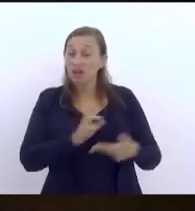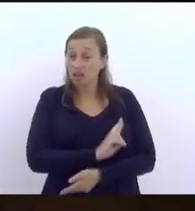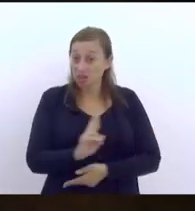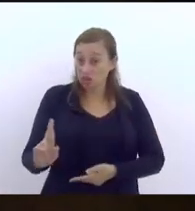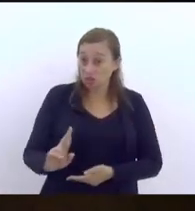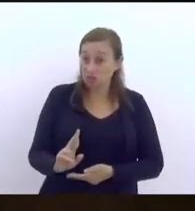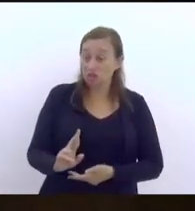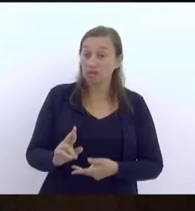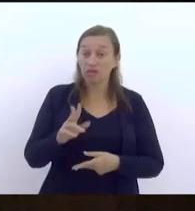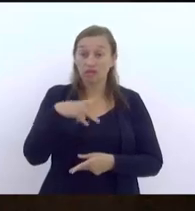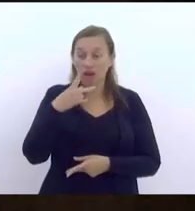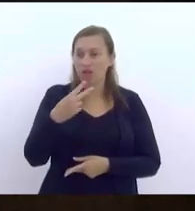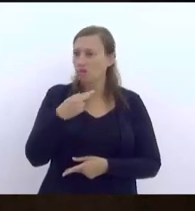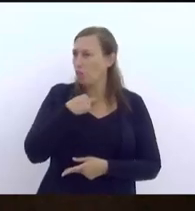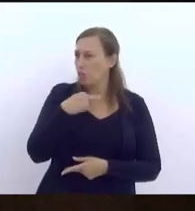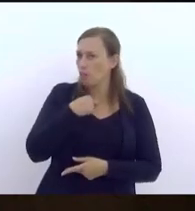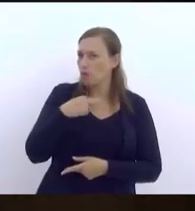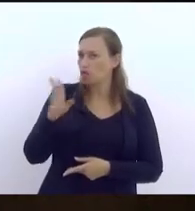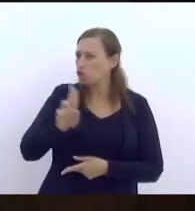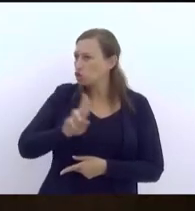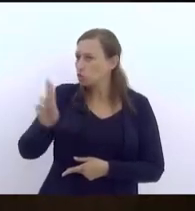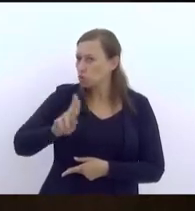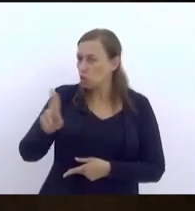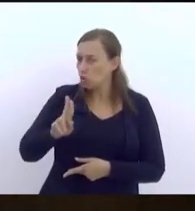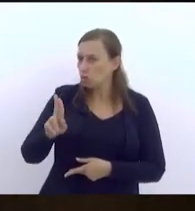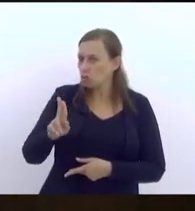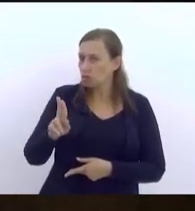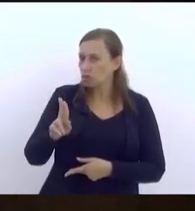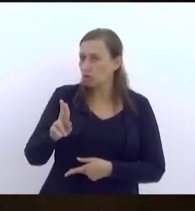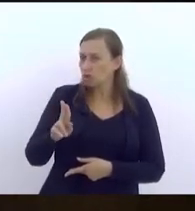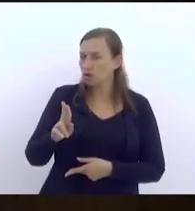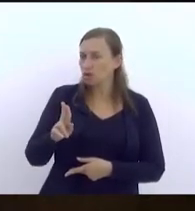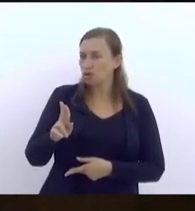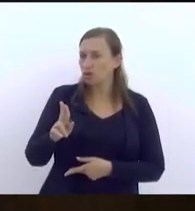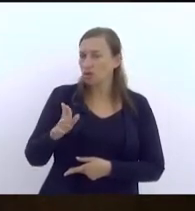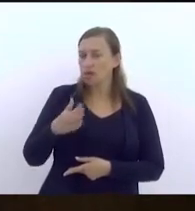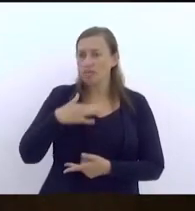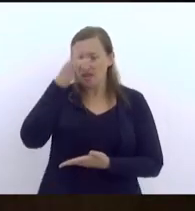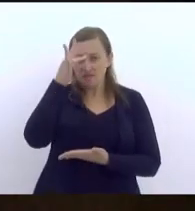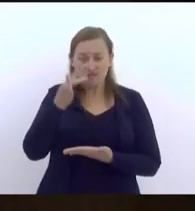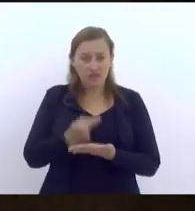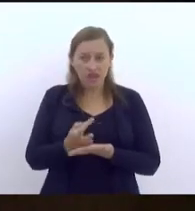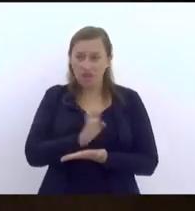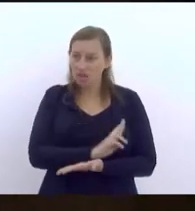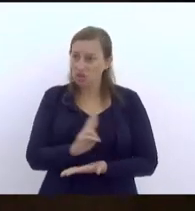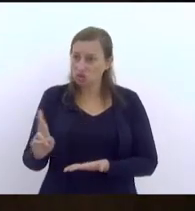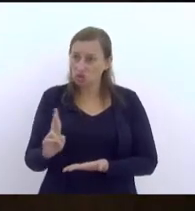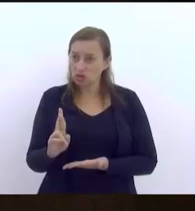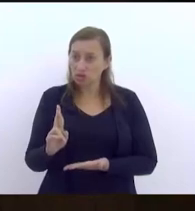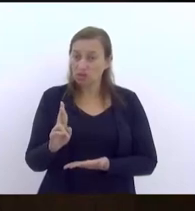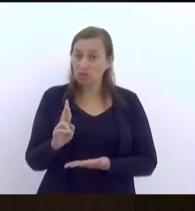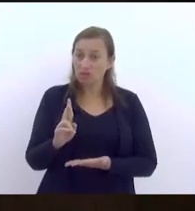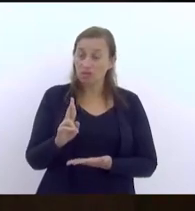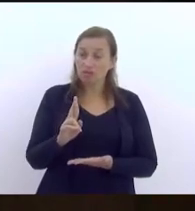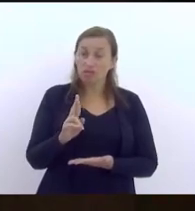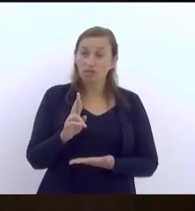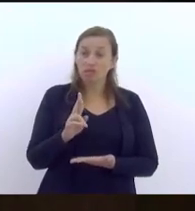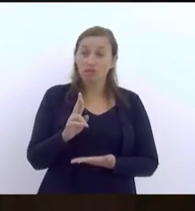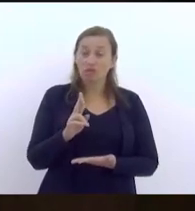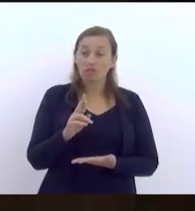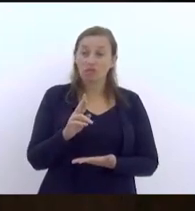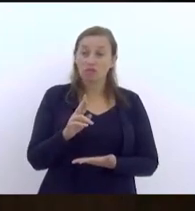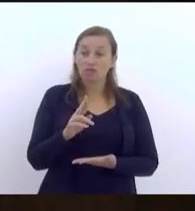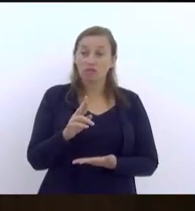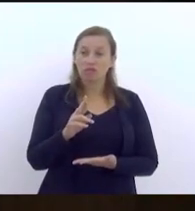religiões. Então, eu não posso, em nome da minha convicção e da minha fé religiosa, determinar